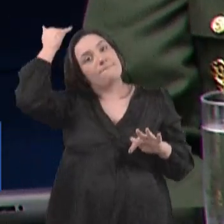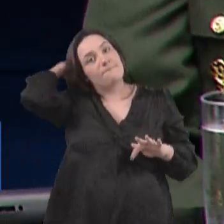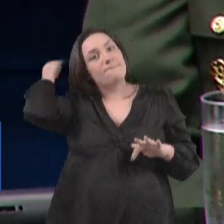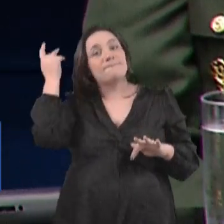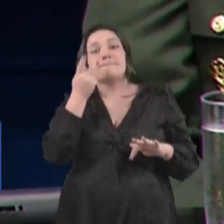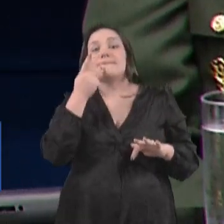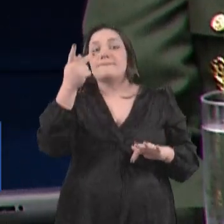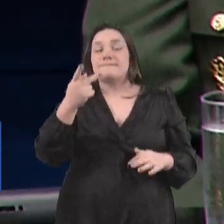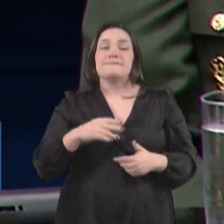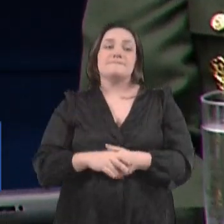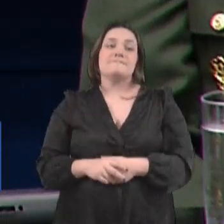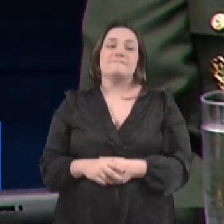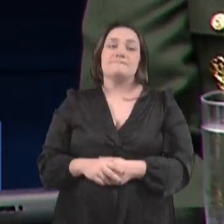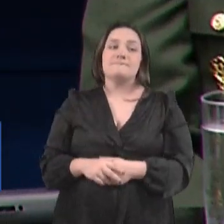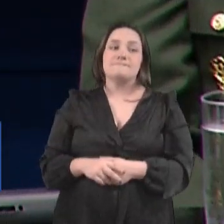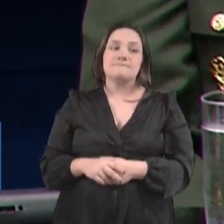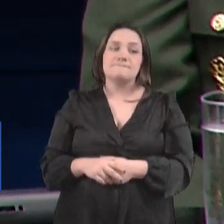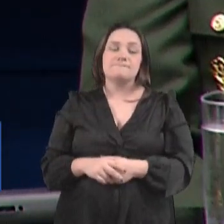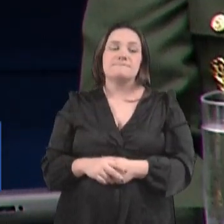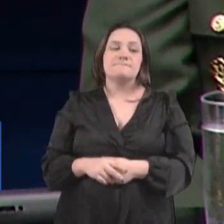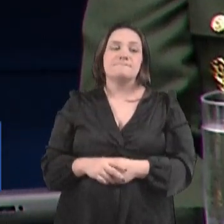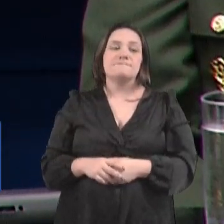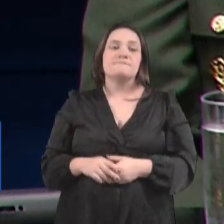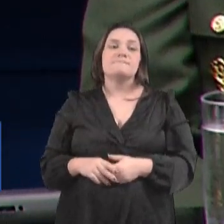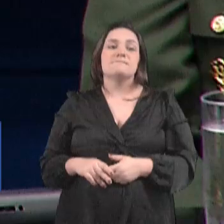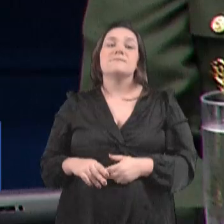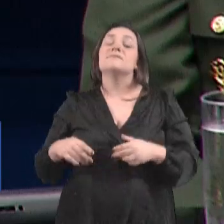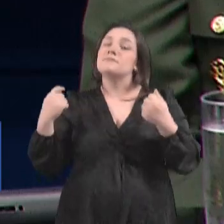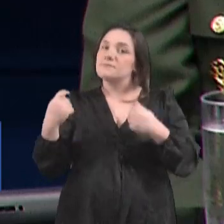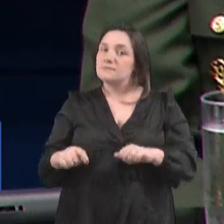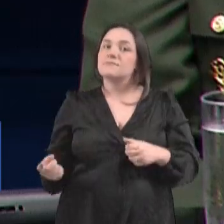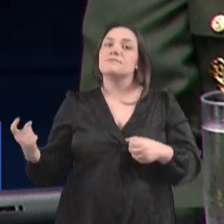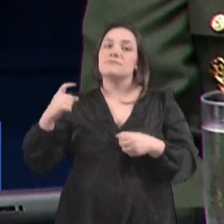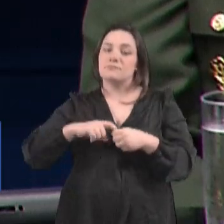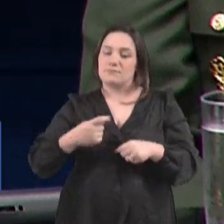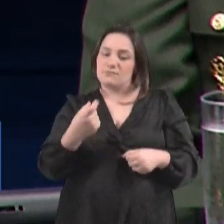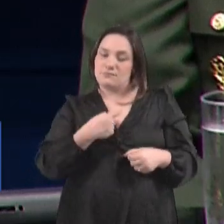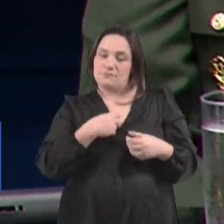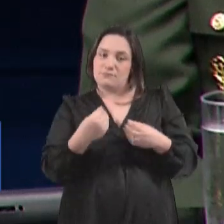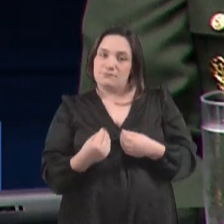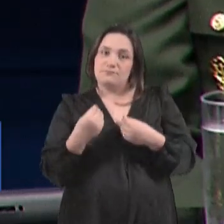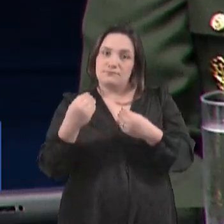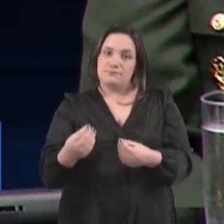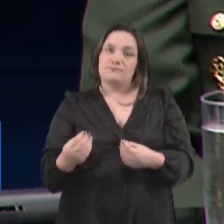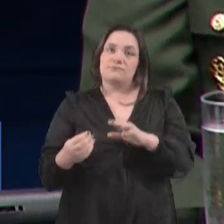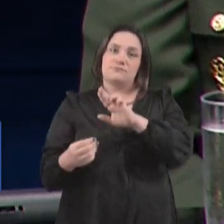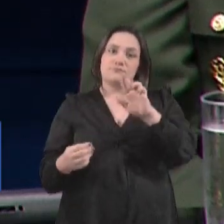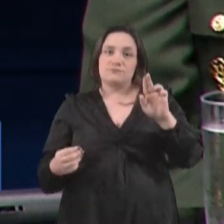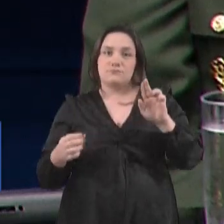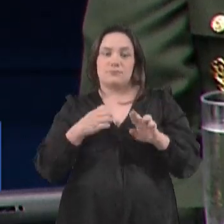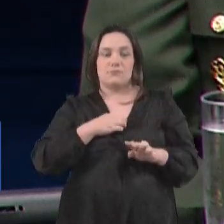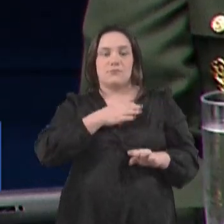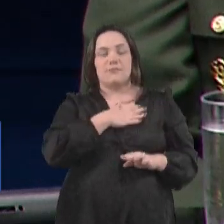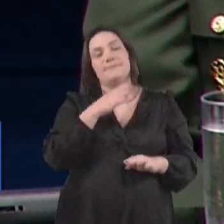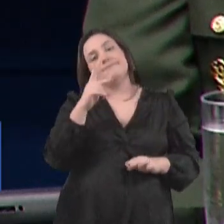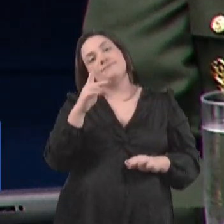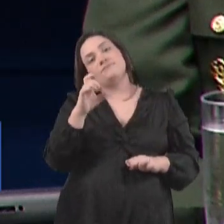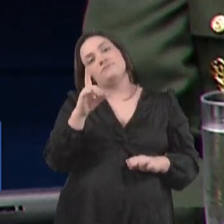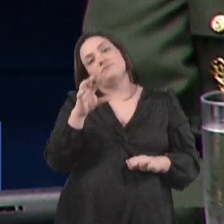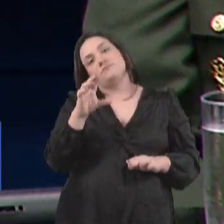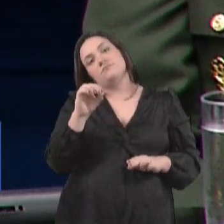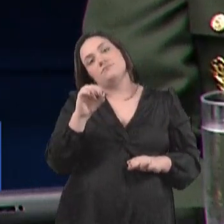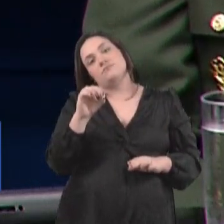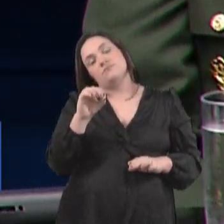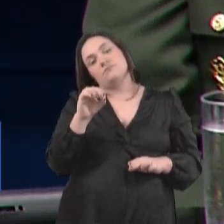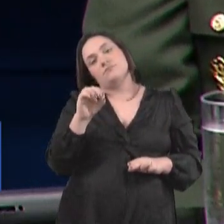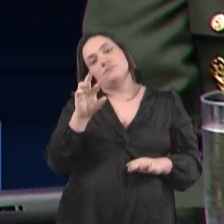Mock, quando traz de volta a entrega da comenda que leva o nome do coronel